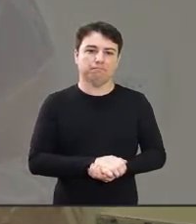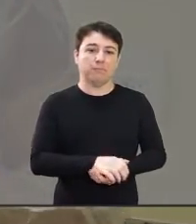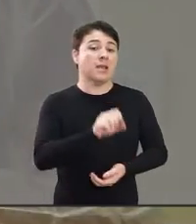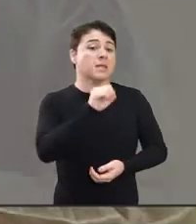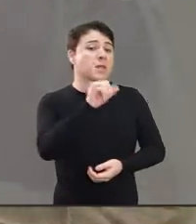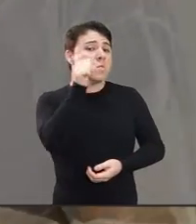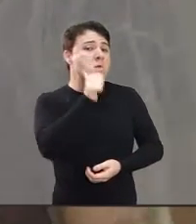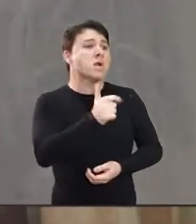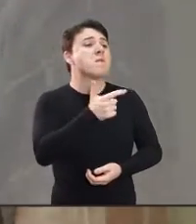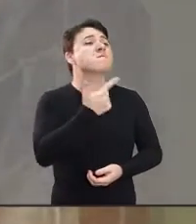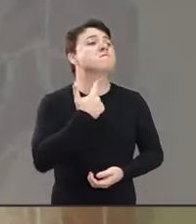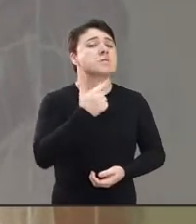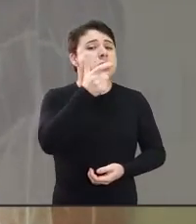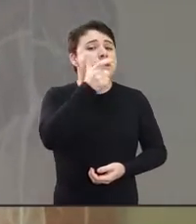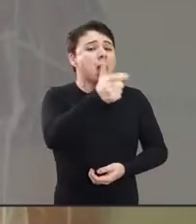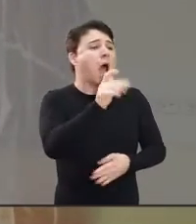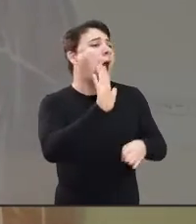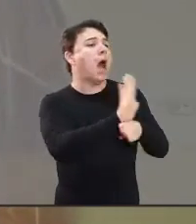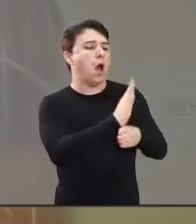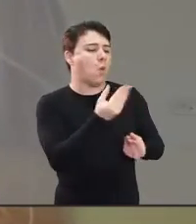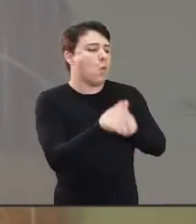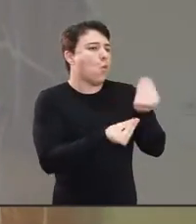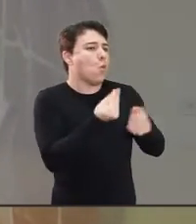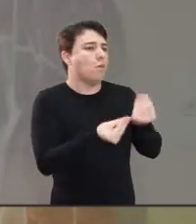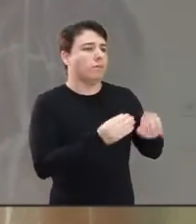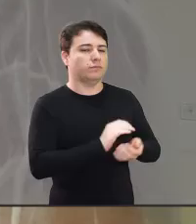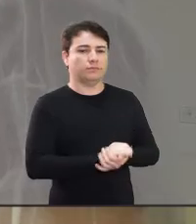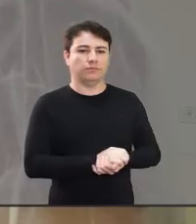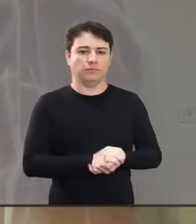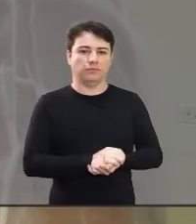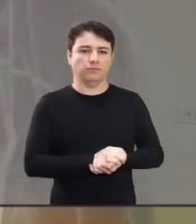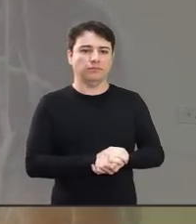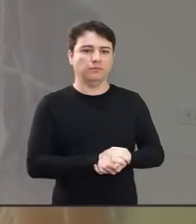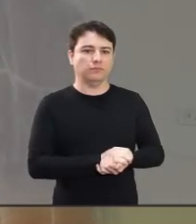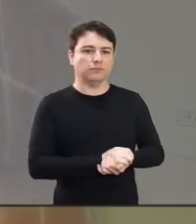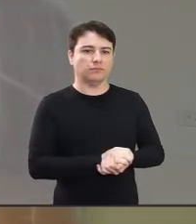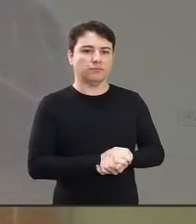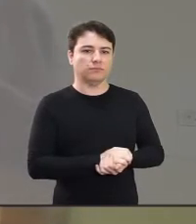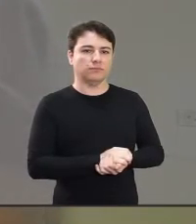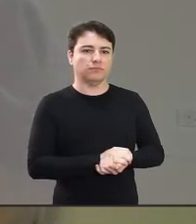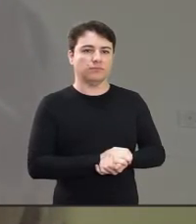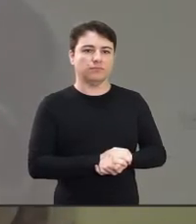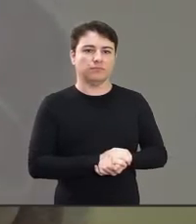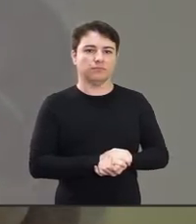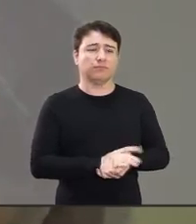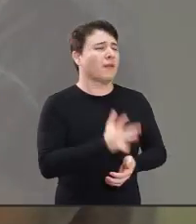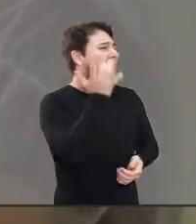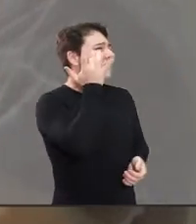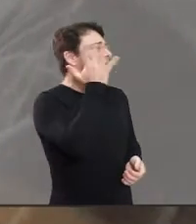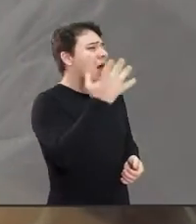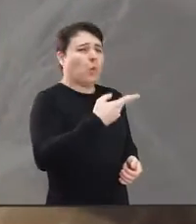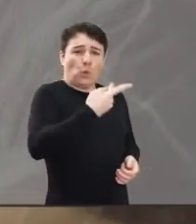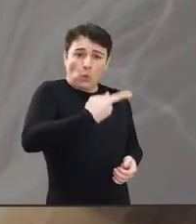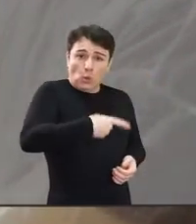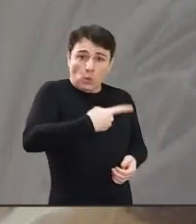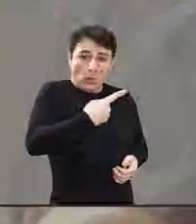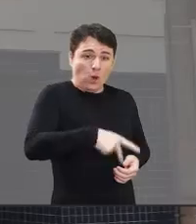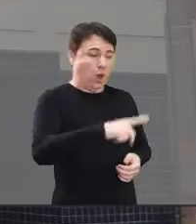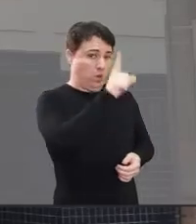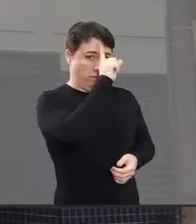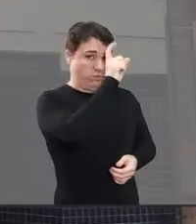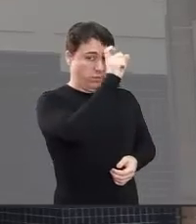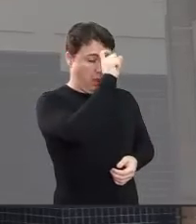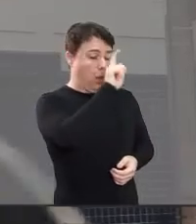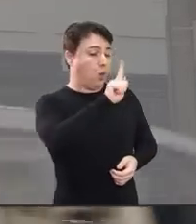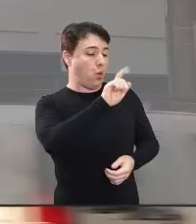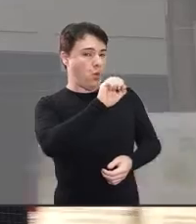para a maternidade. Natália, como fazer a pessoa que tem interesse de ajudar a maternidade? Olha, é simples, ela só tem